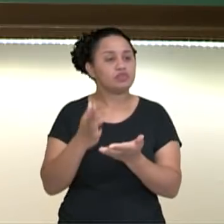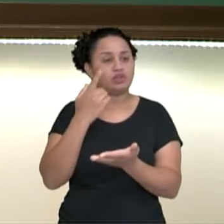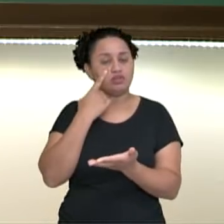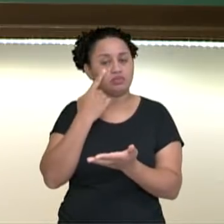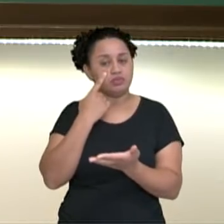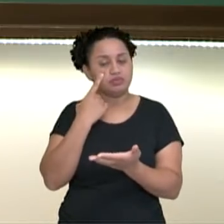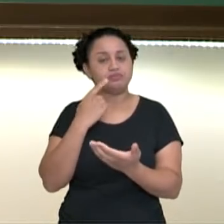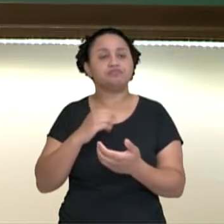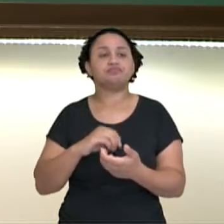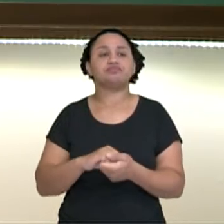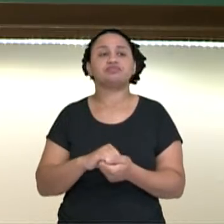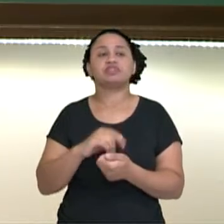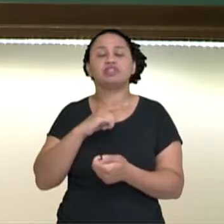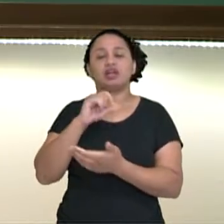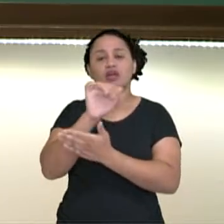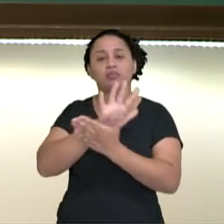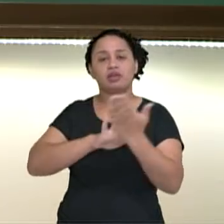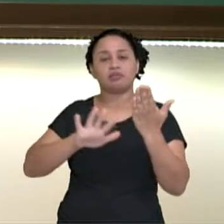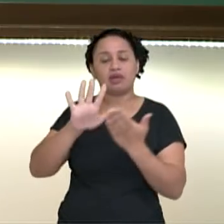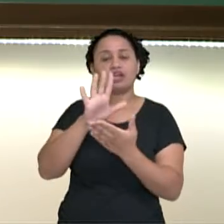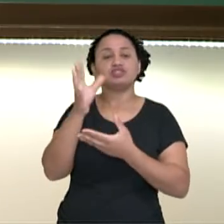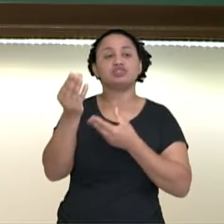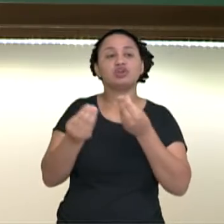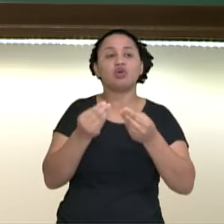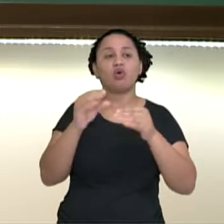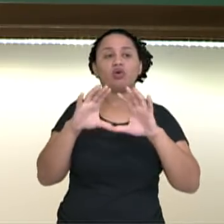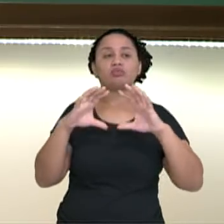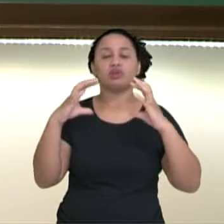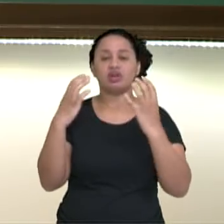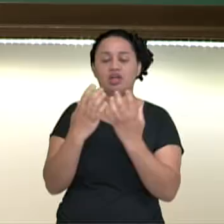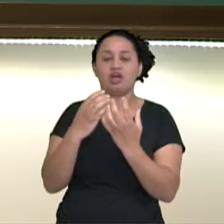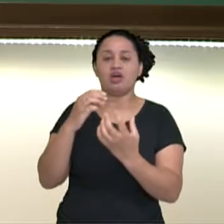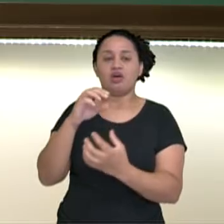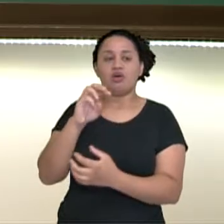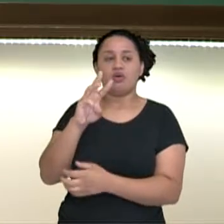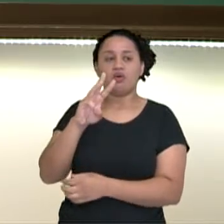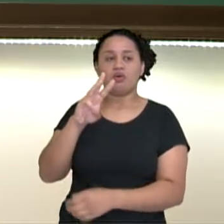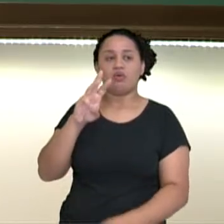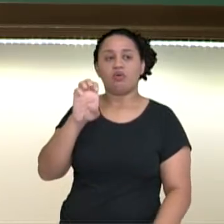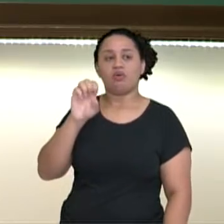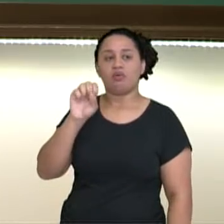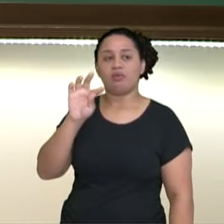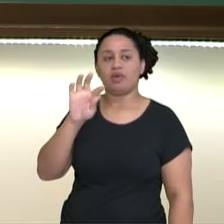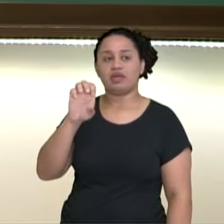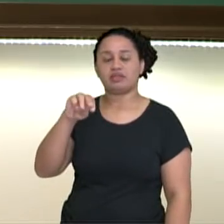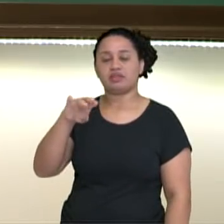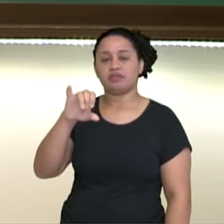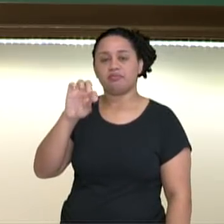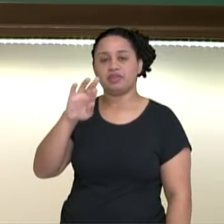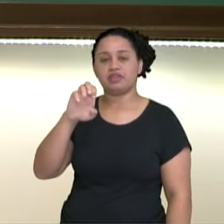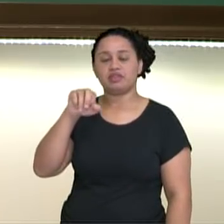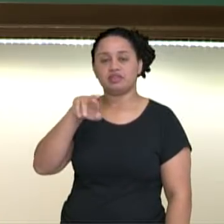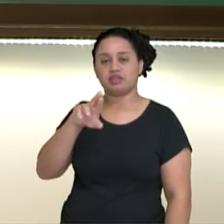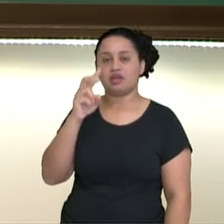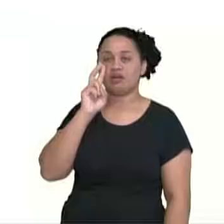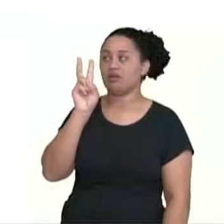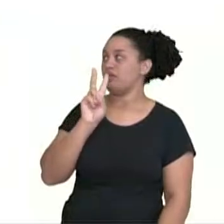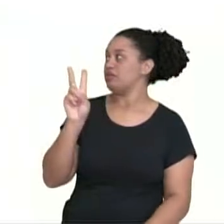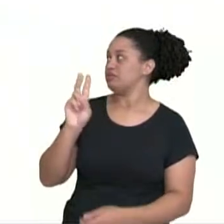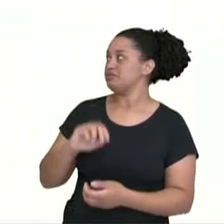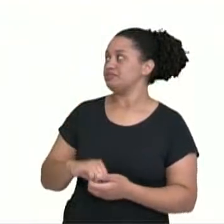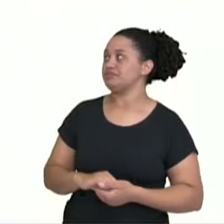isso? Aqui nós temos uma imagem do Palácio de Westminster, que é onde fica localizado o parlamento